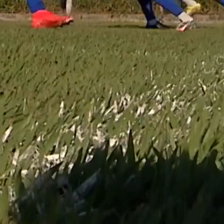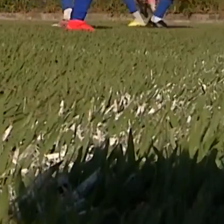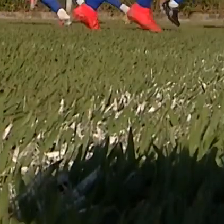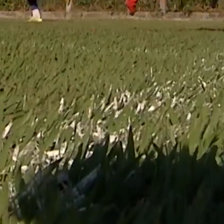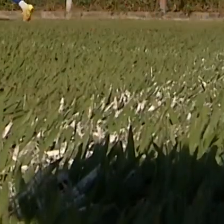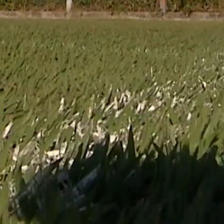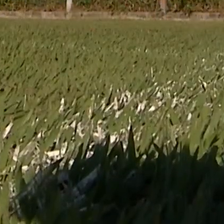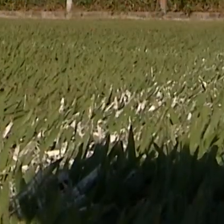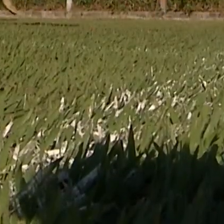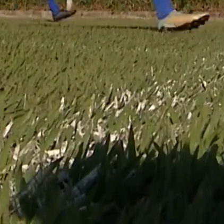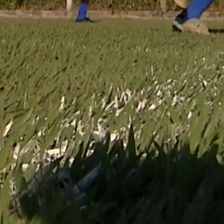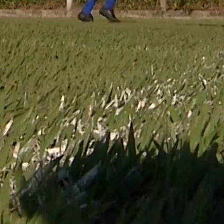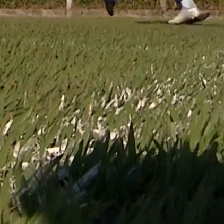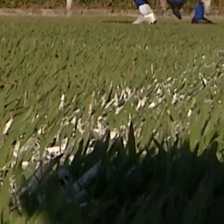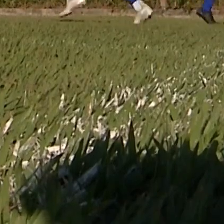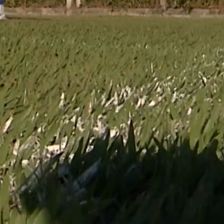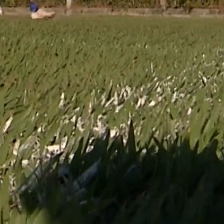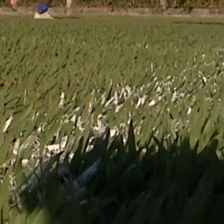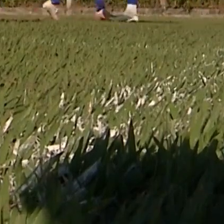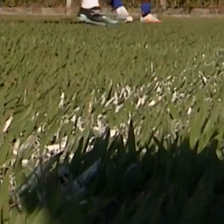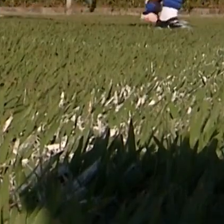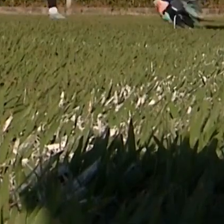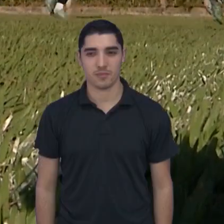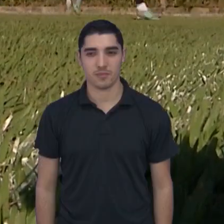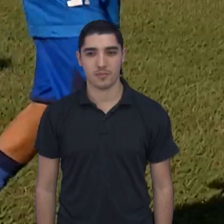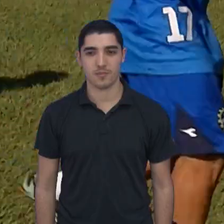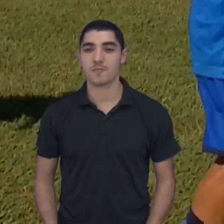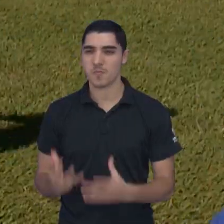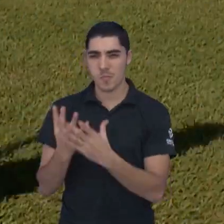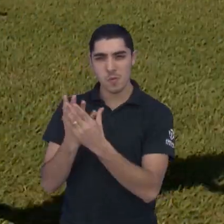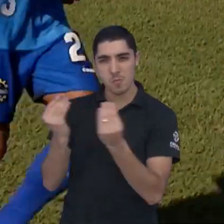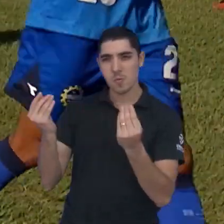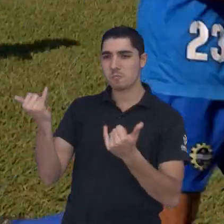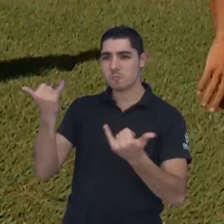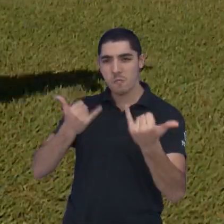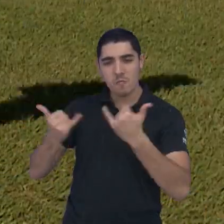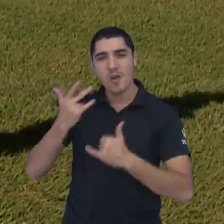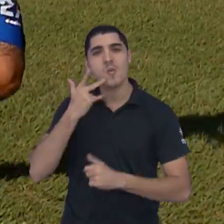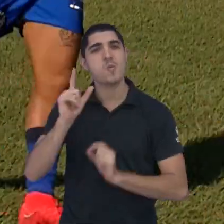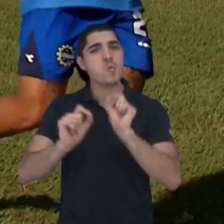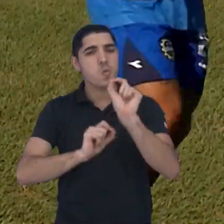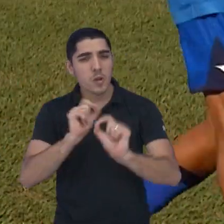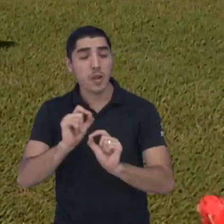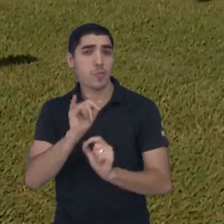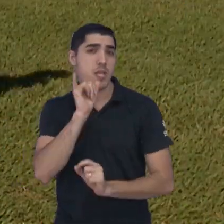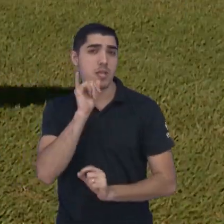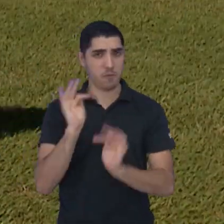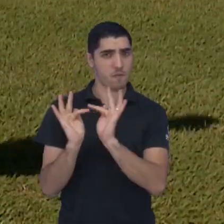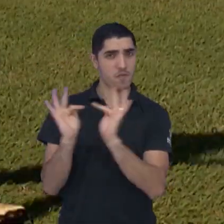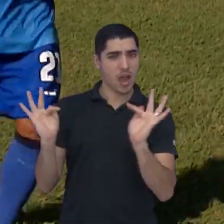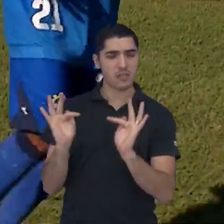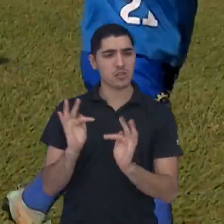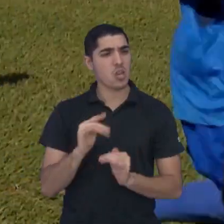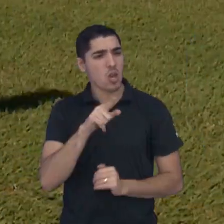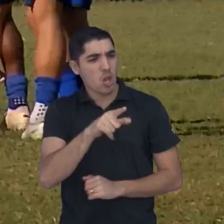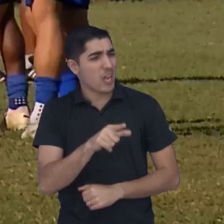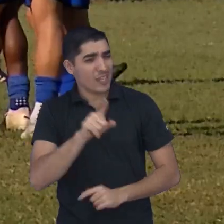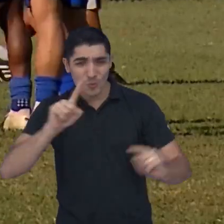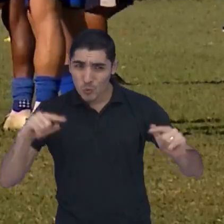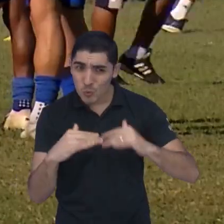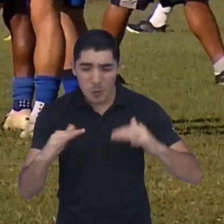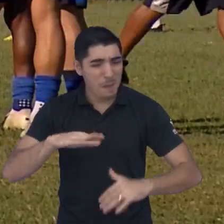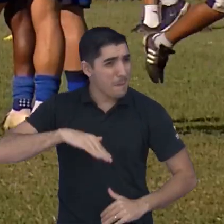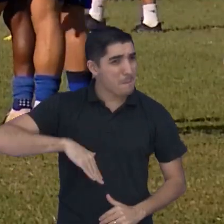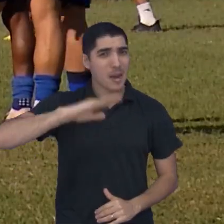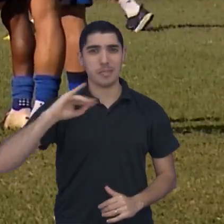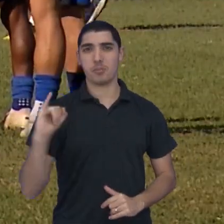Ditados populares fazem parte do nosso cotidiano. Por exemplo, você já ouviu a afirmação jogo da vida? No